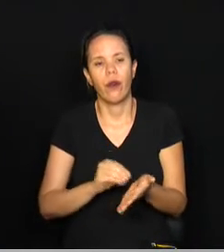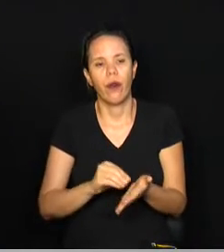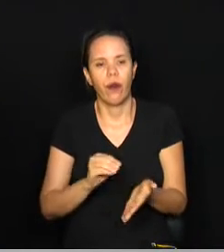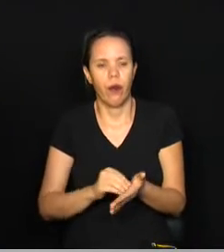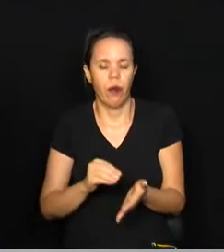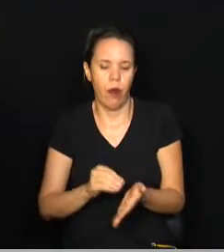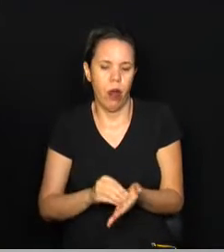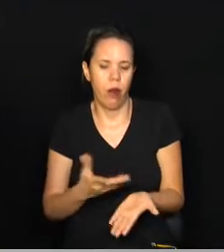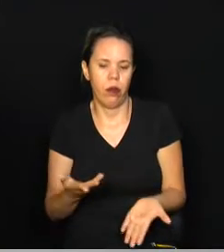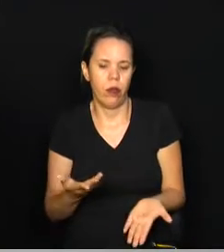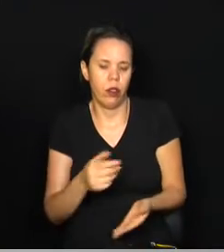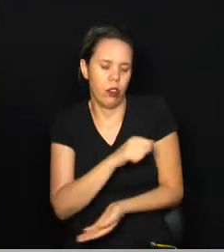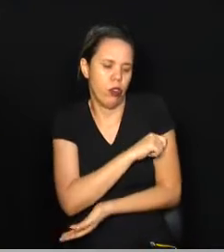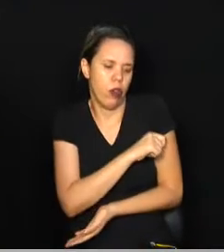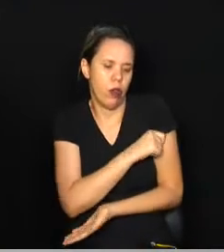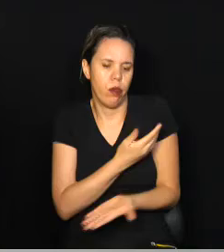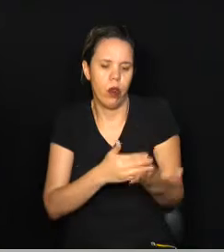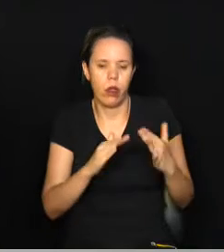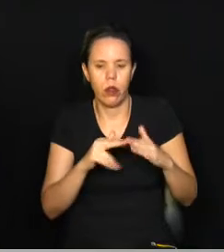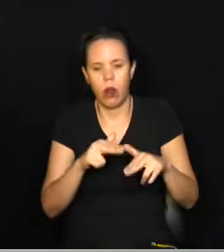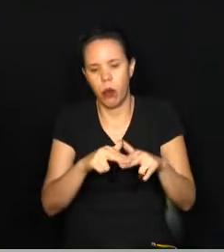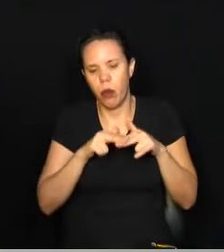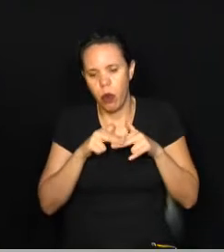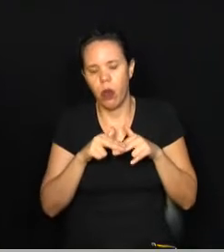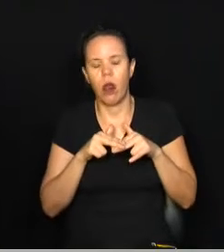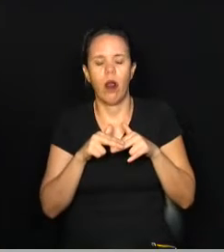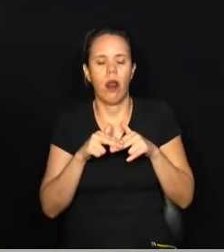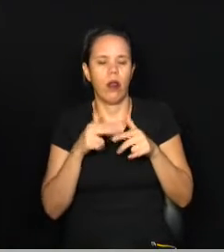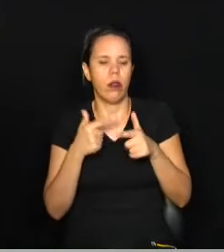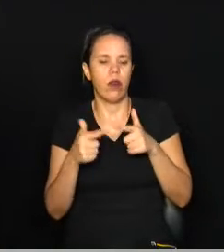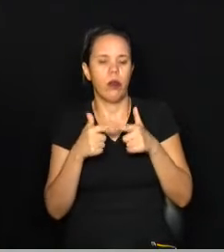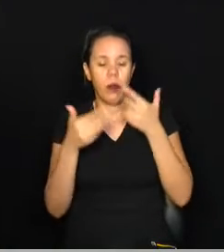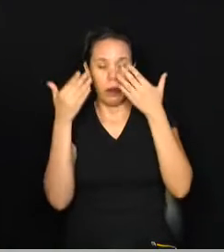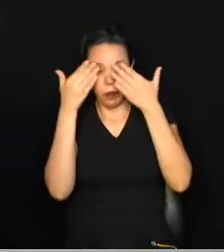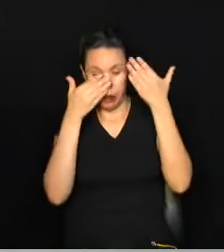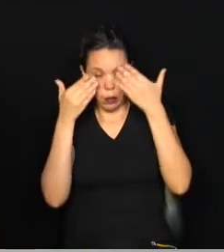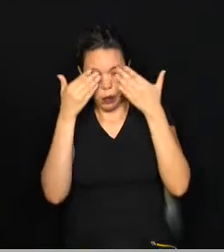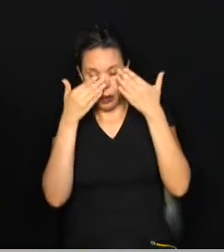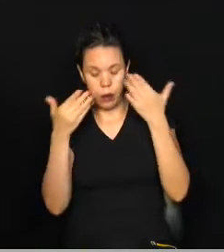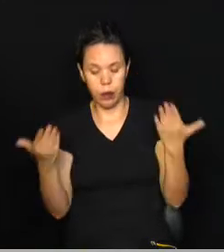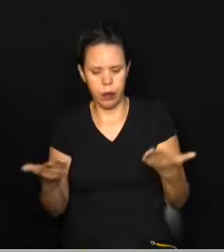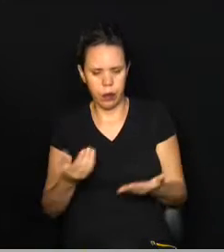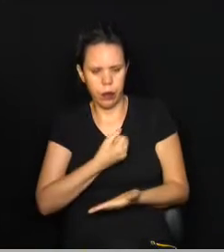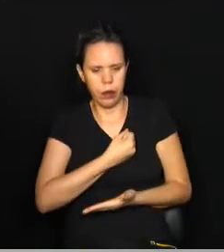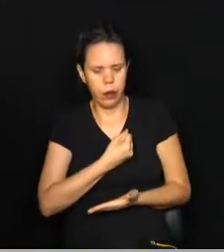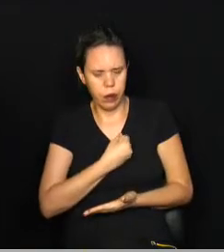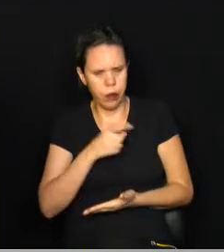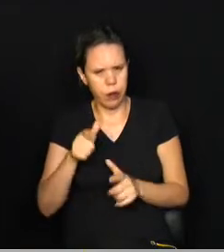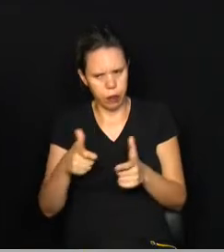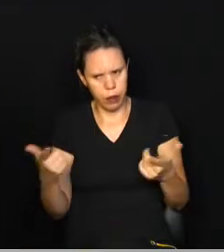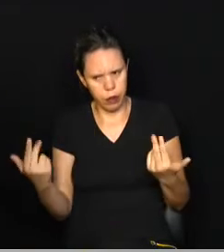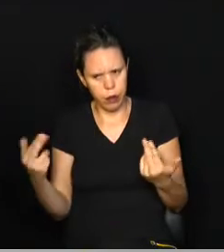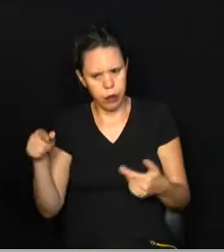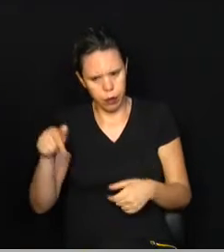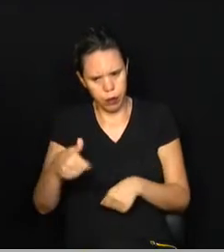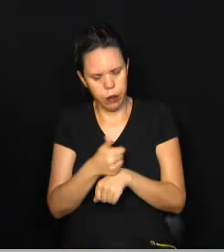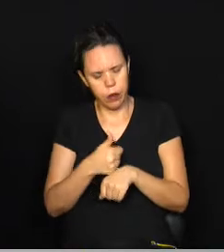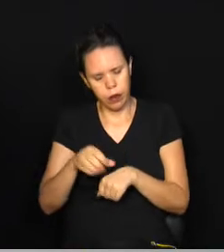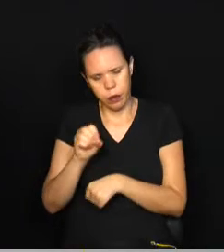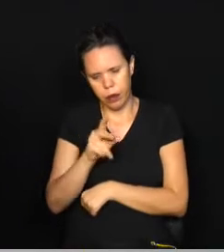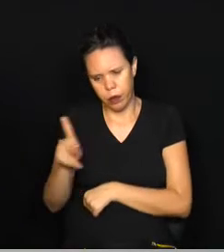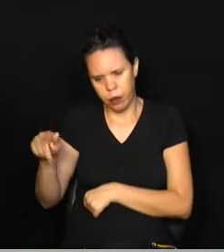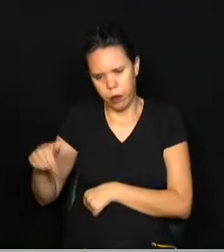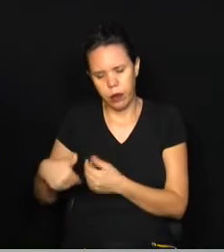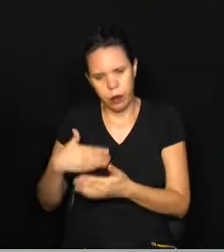São números que não tiveram mudanças muito expressivas para os dias atuais. E a optometria, ela